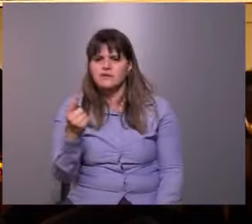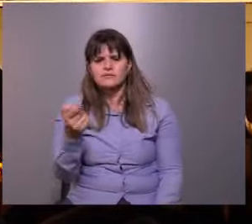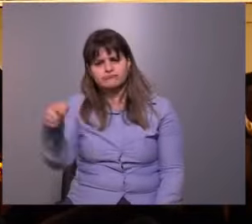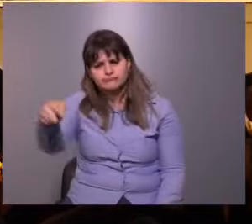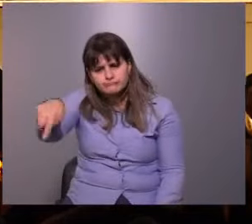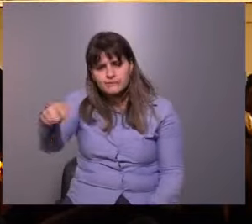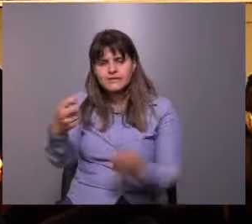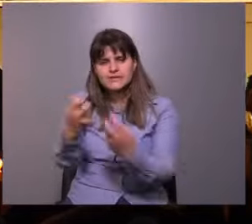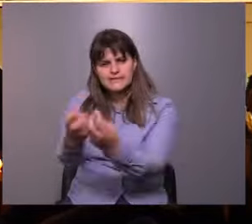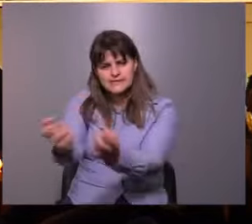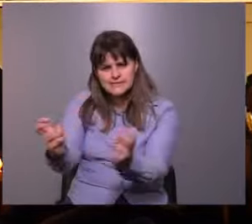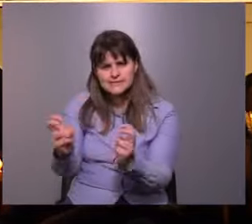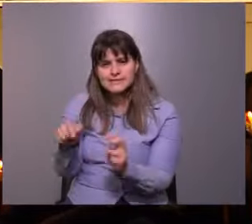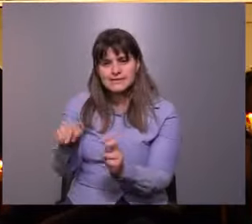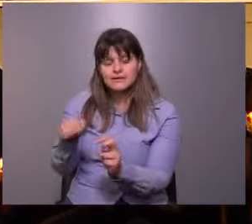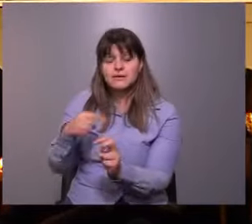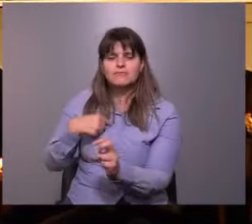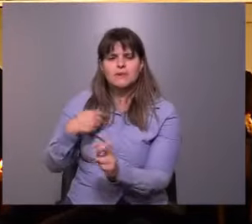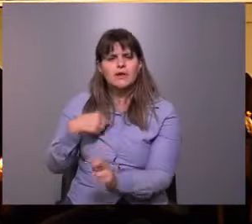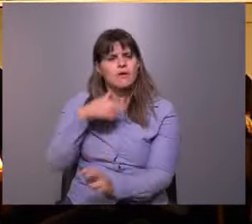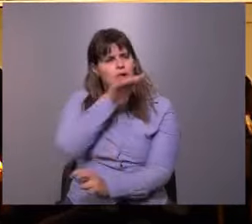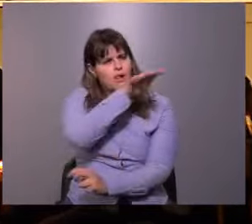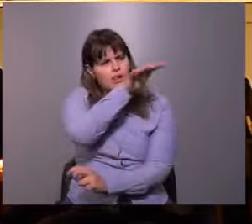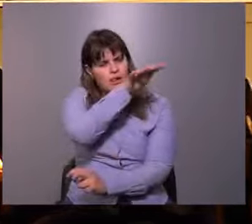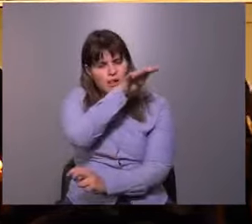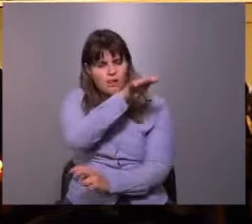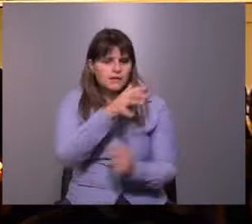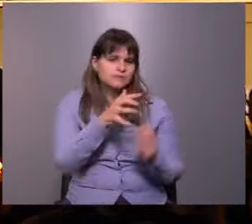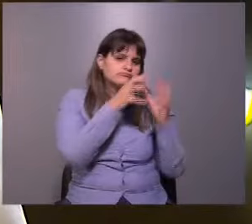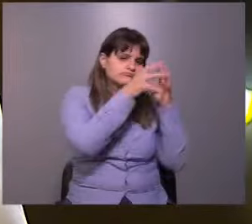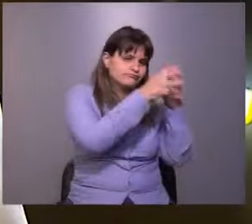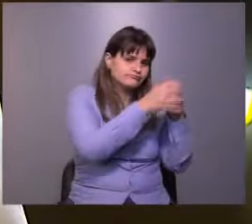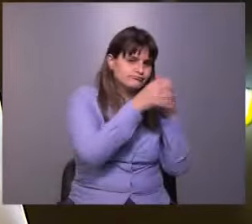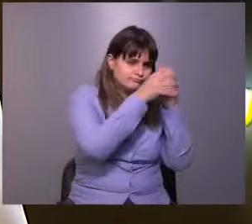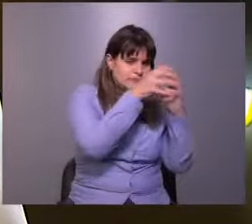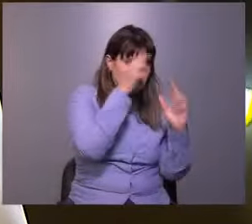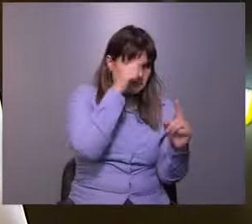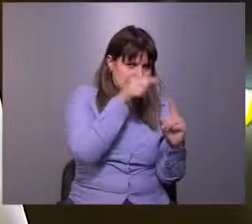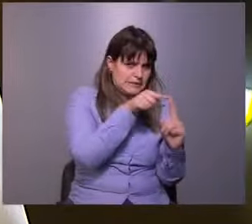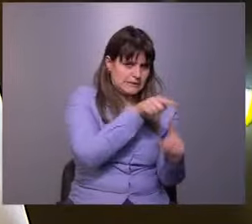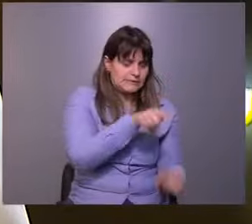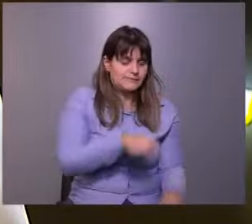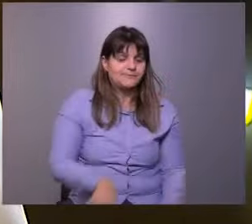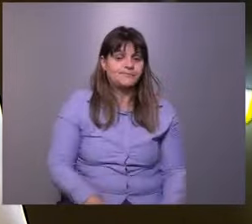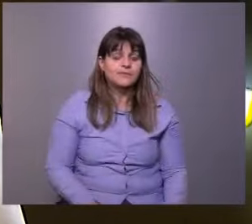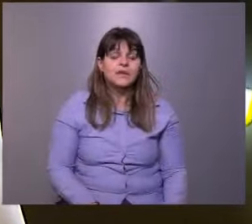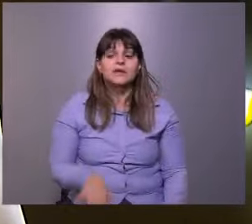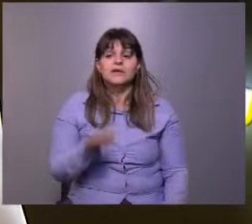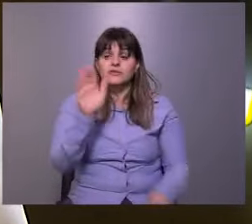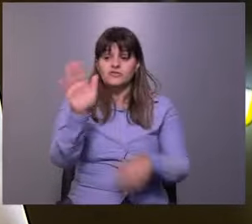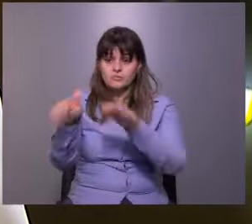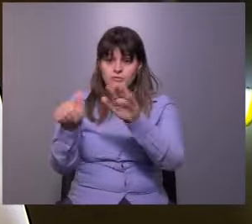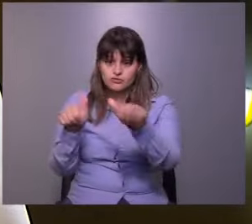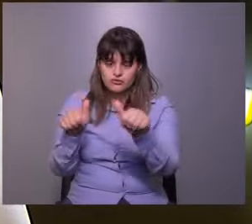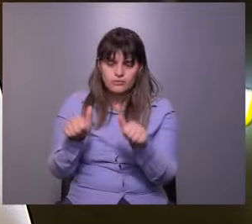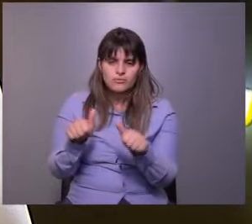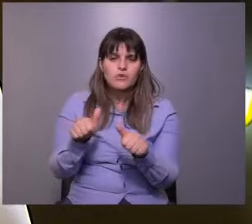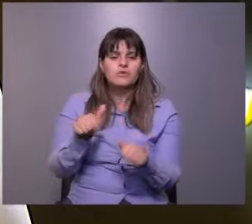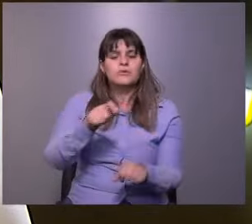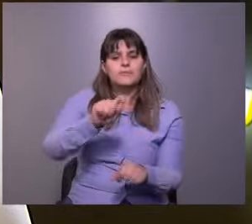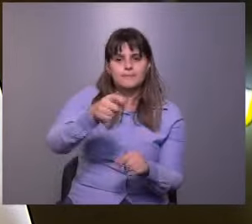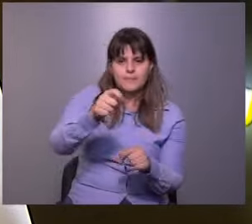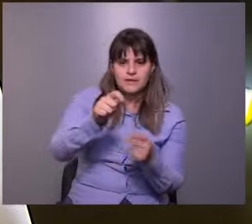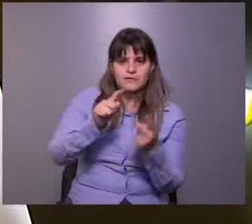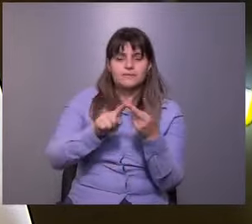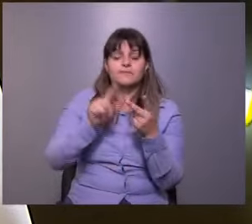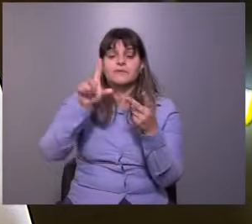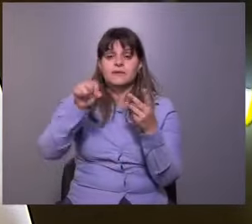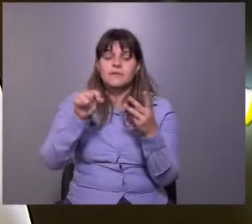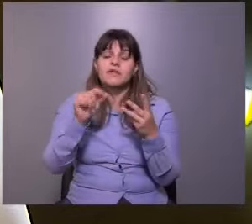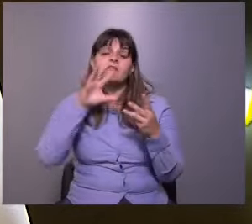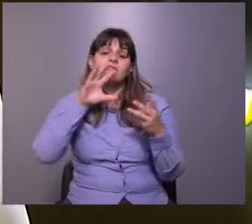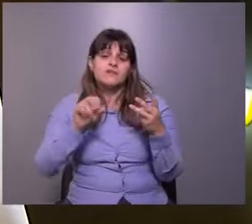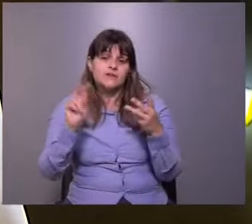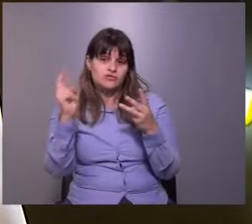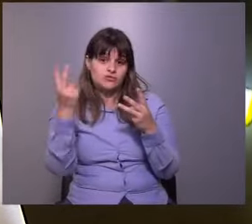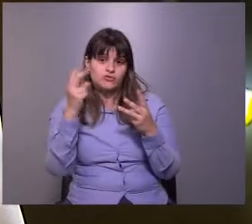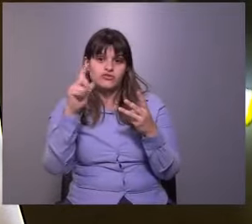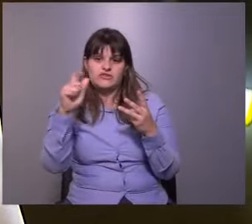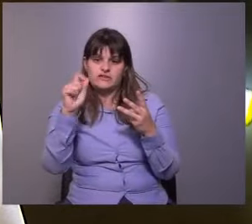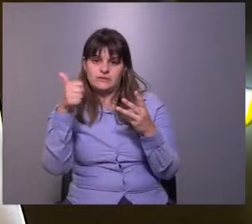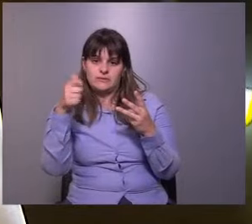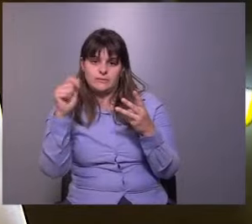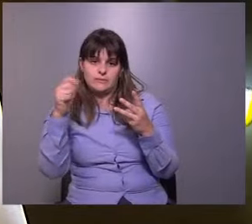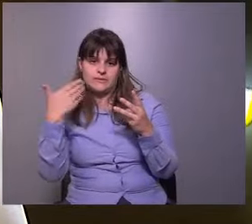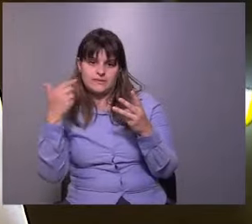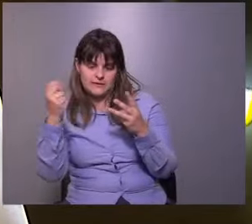Do Evangelho segundo São Mateus. Entretanto, Jesus, com os seus discípulos, chegou